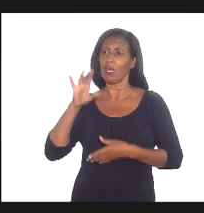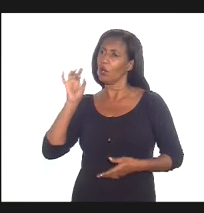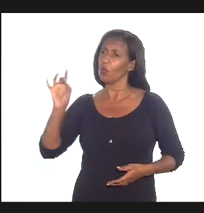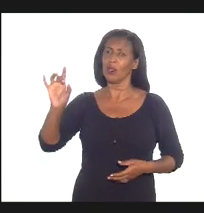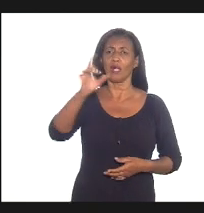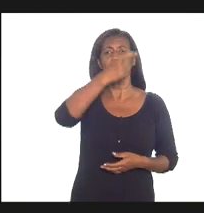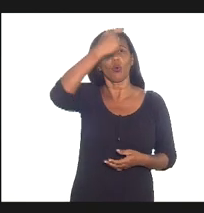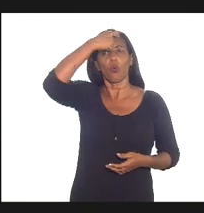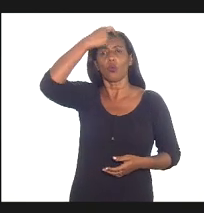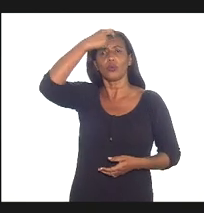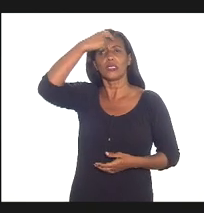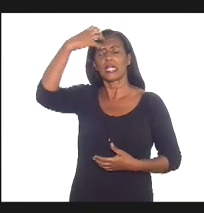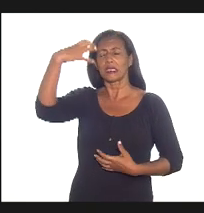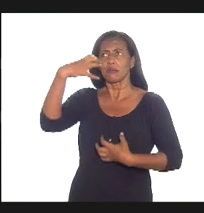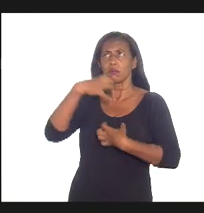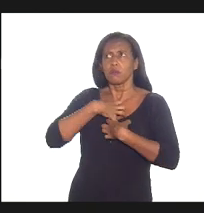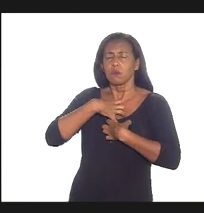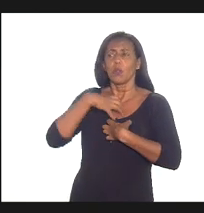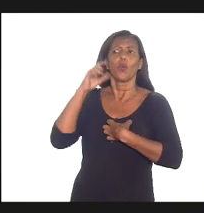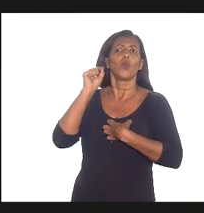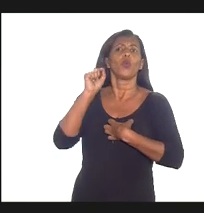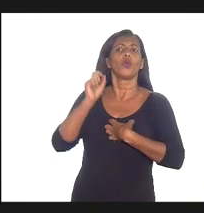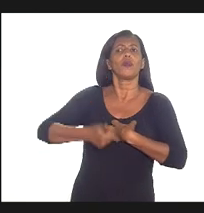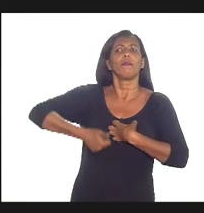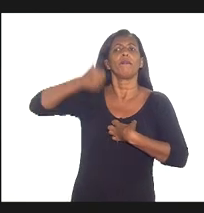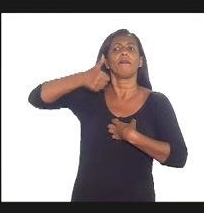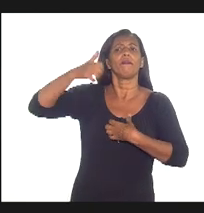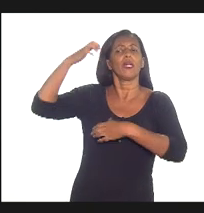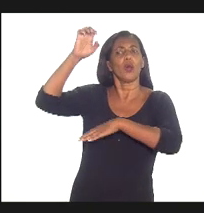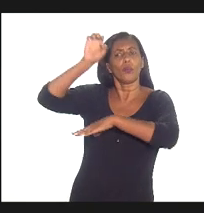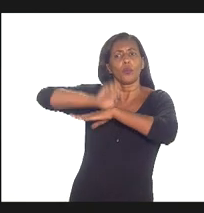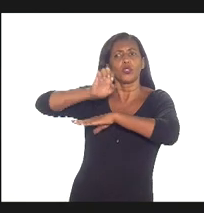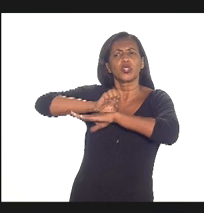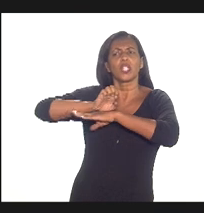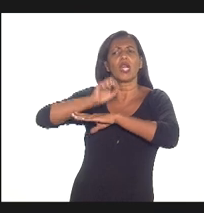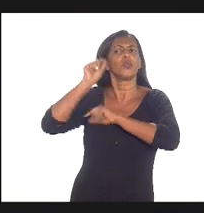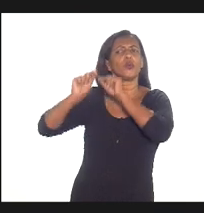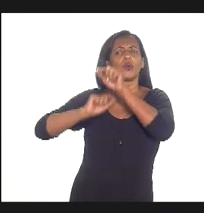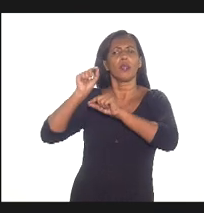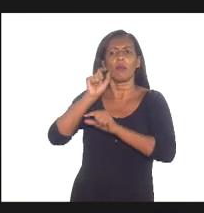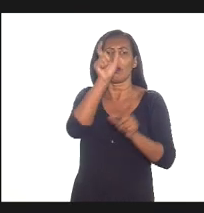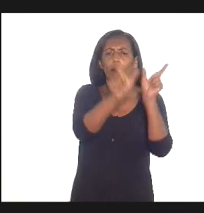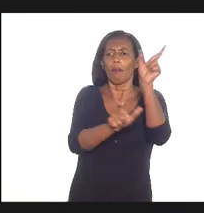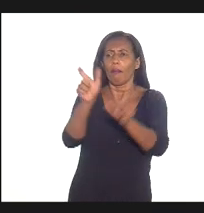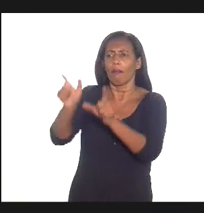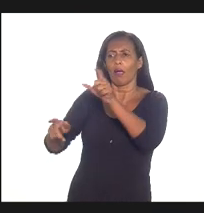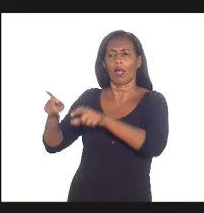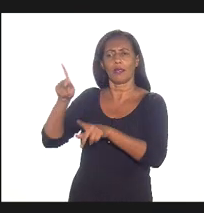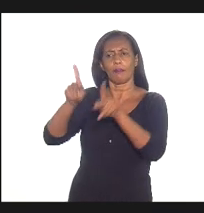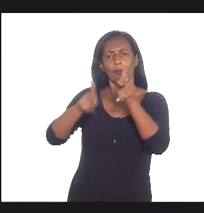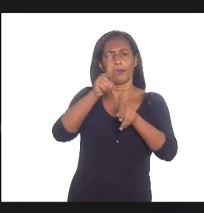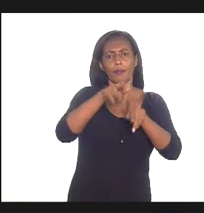sua consciência. Aquilo que é melhor para o nosso Estado, aquilo que é melhor para a nossa população. Muito obrigado.